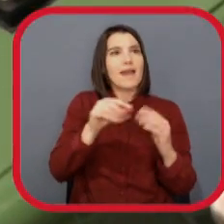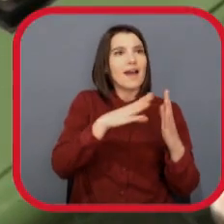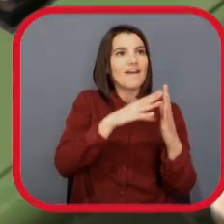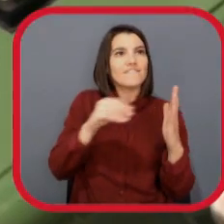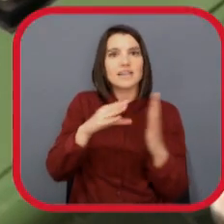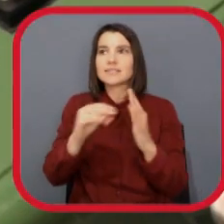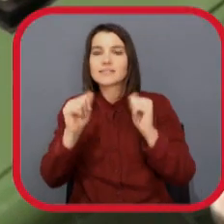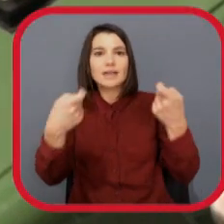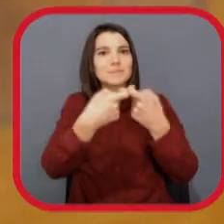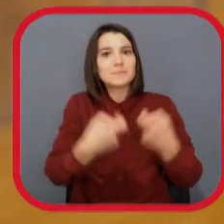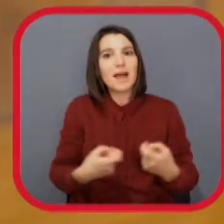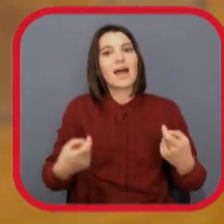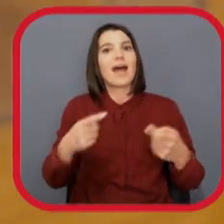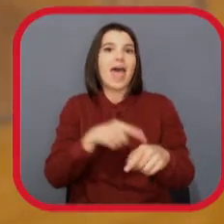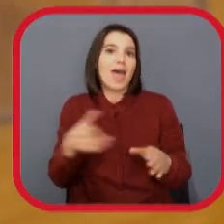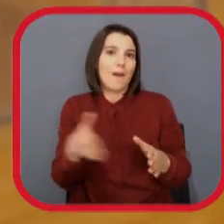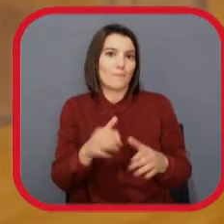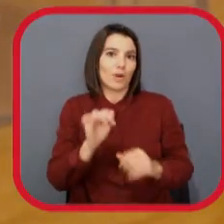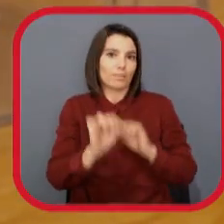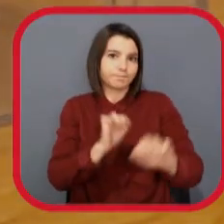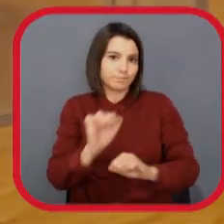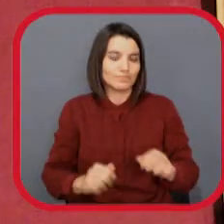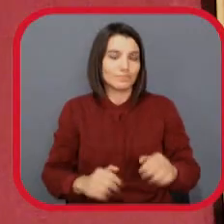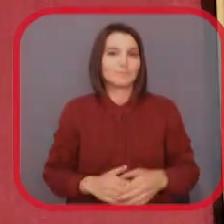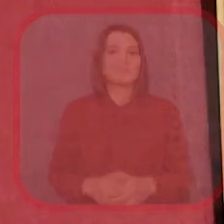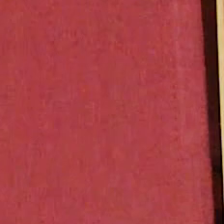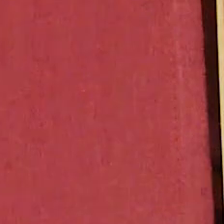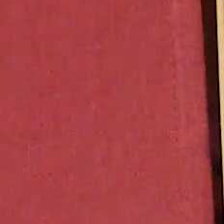preciso que tudo esteja de acordo com a época retratada.